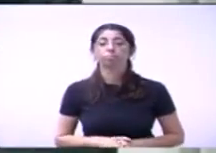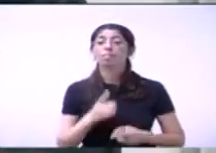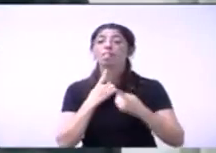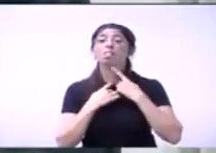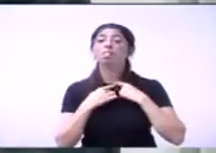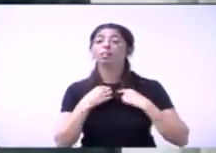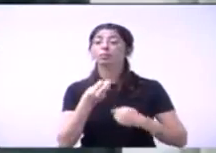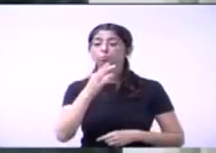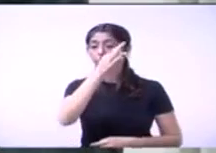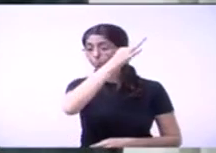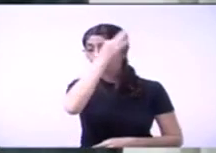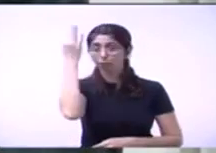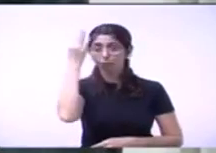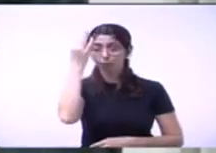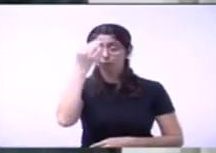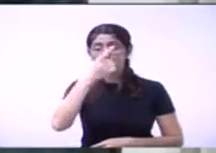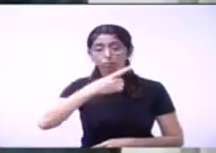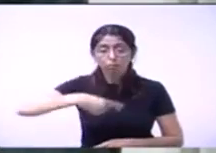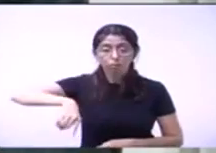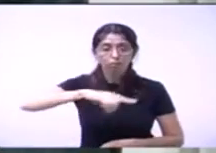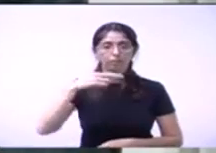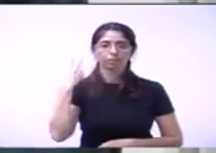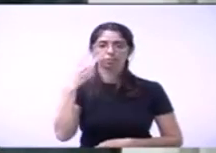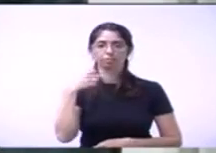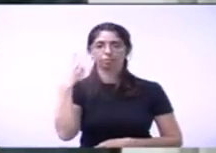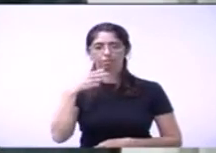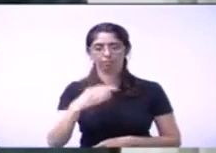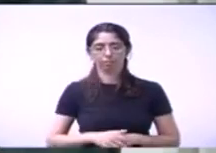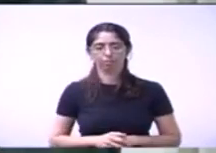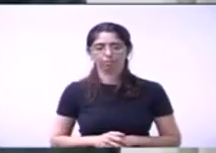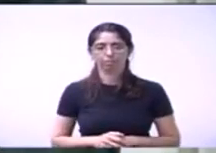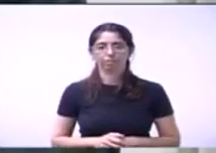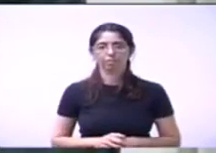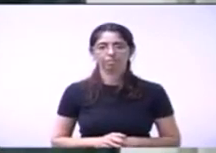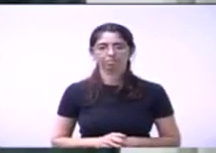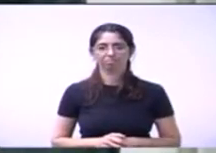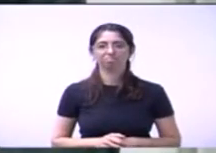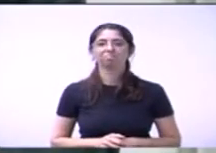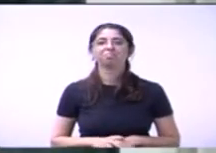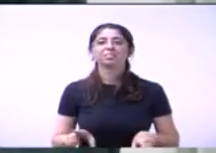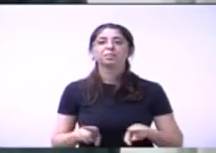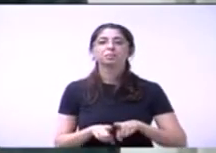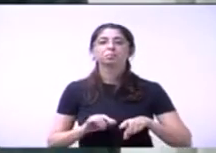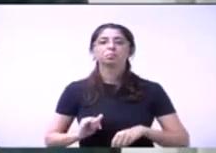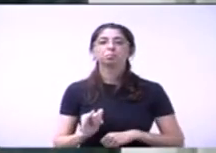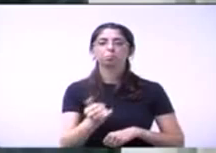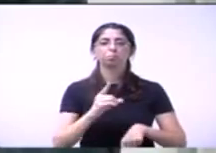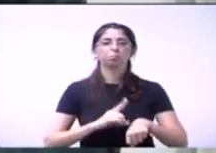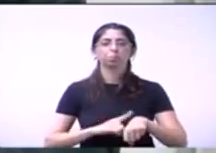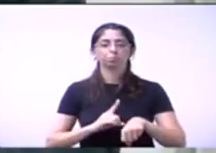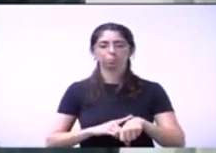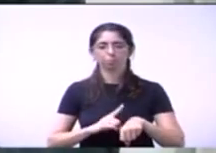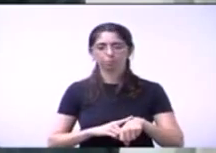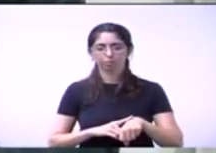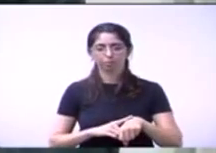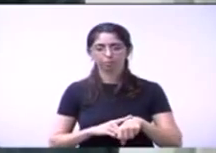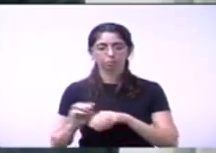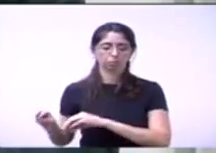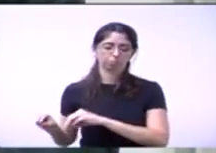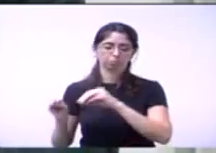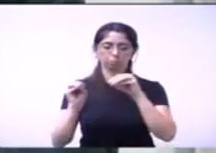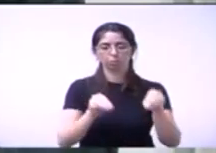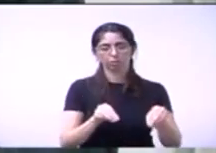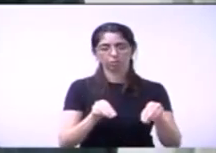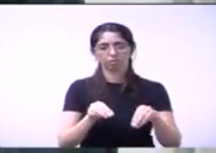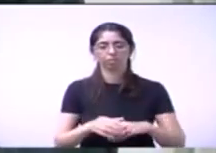boa sorte para todos os demais vereadores que aproveitaram essa janela partidária e fizeram as